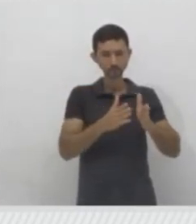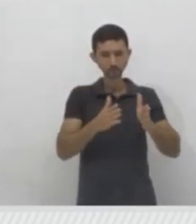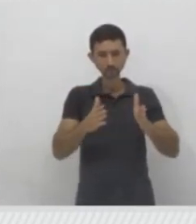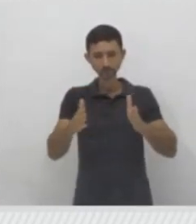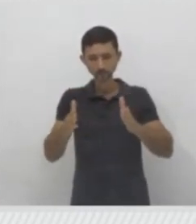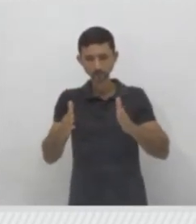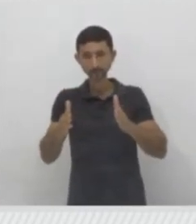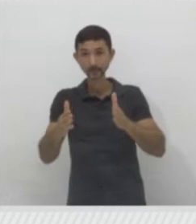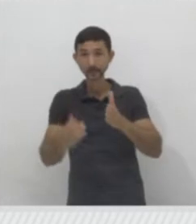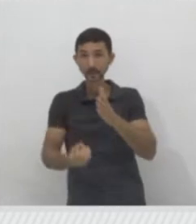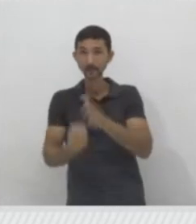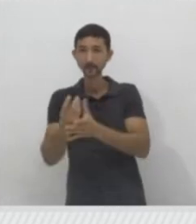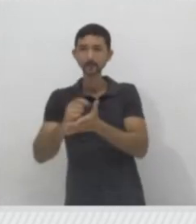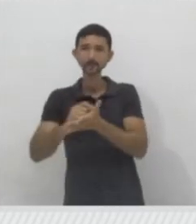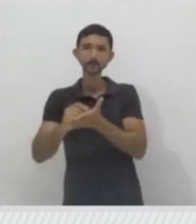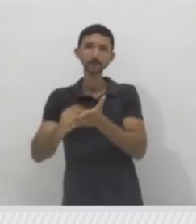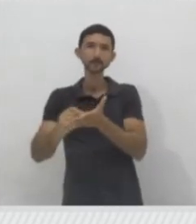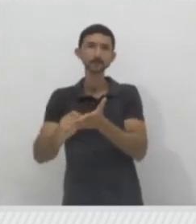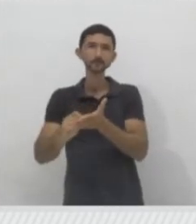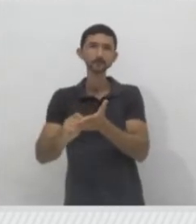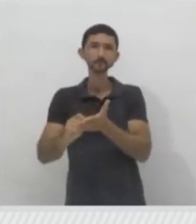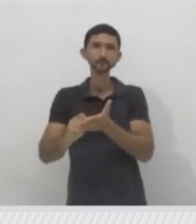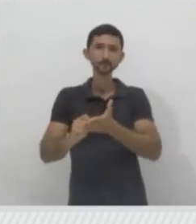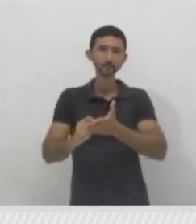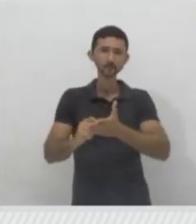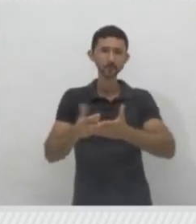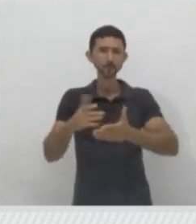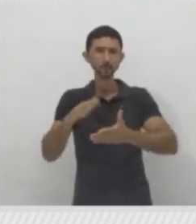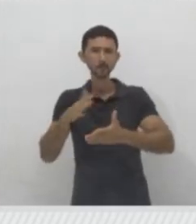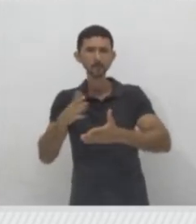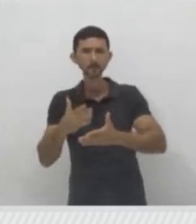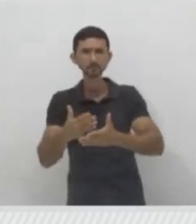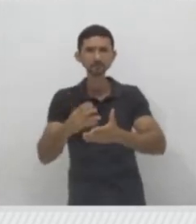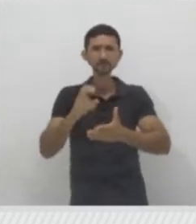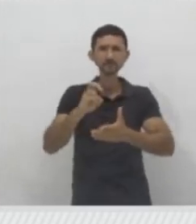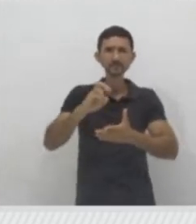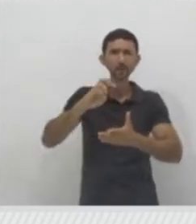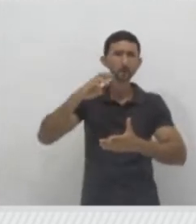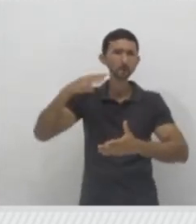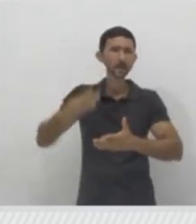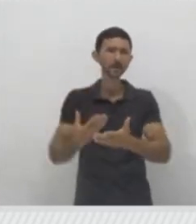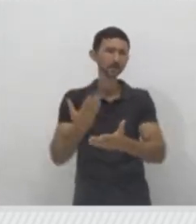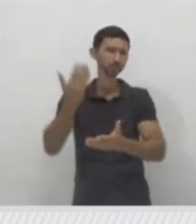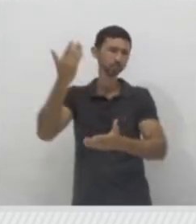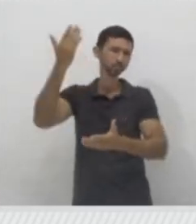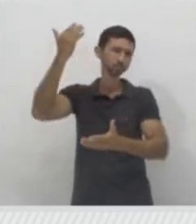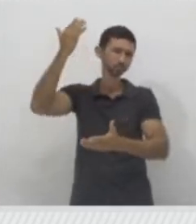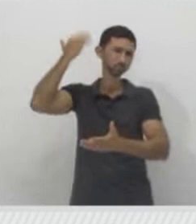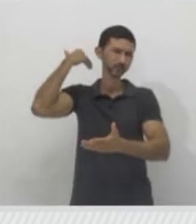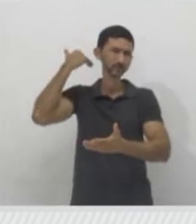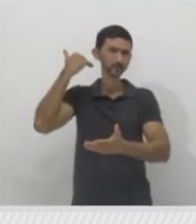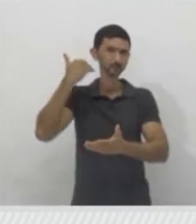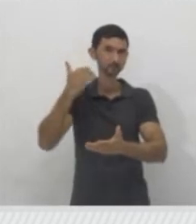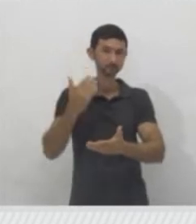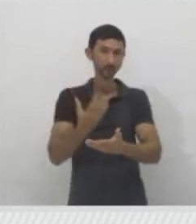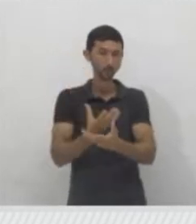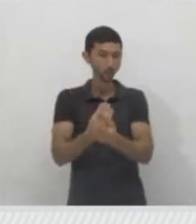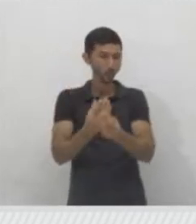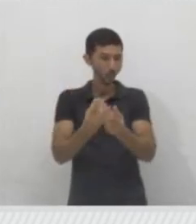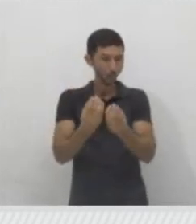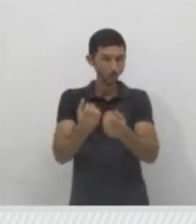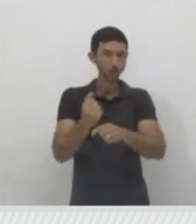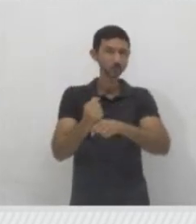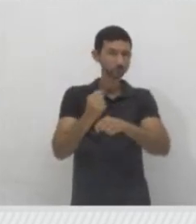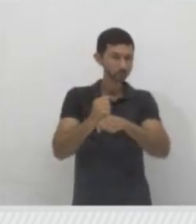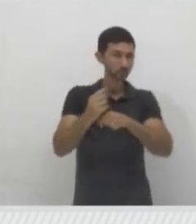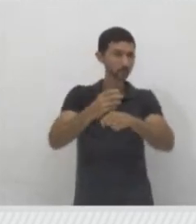escrita. Este período começou há aproximadamente 5 milhões de anos. Sim, você ouviu bem, faz